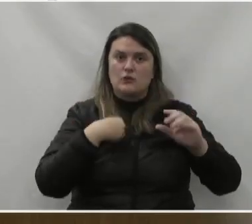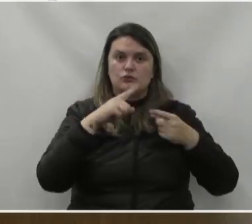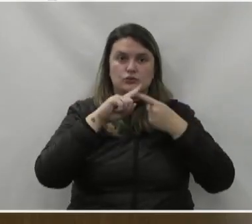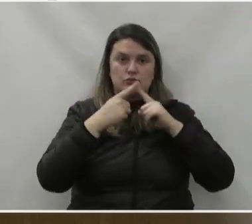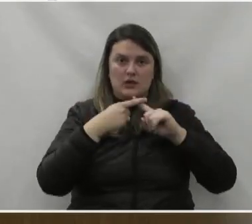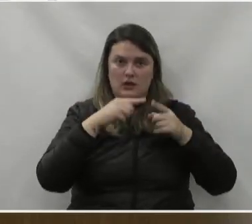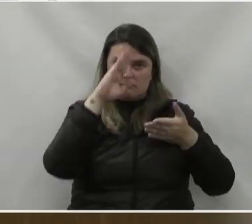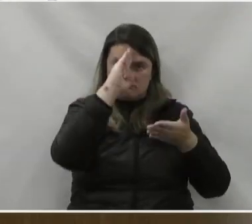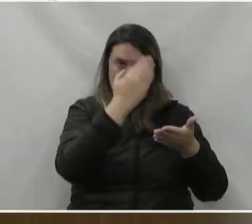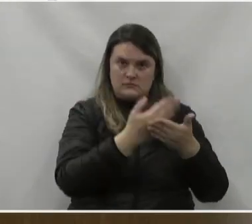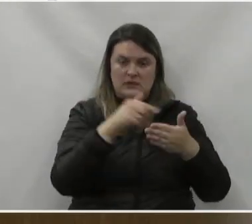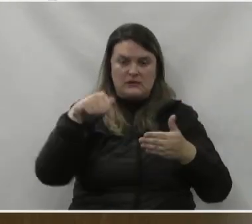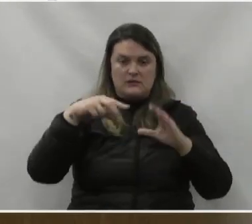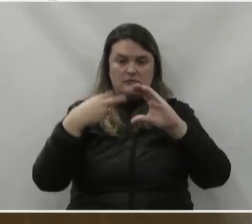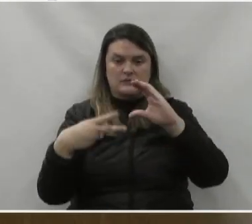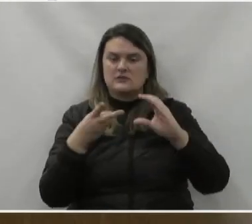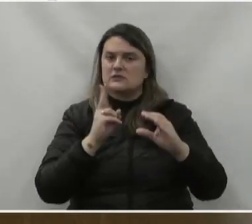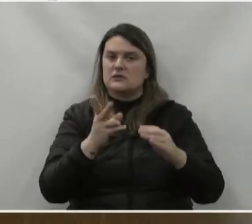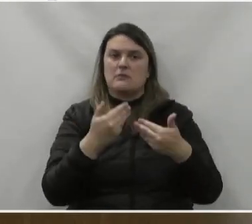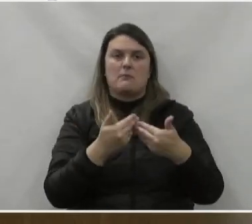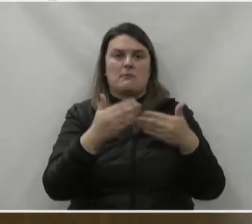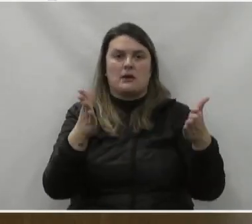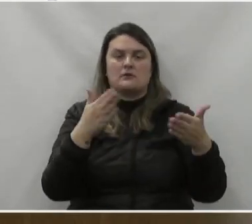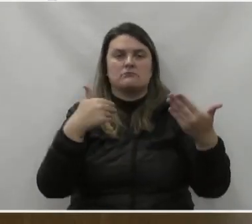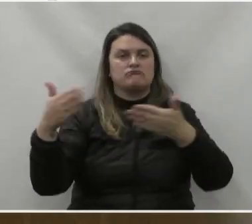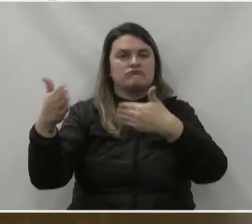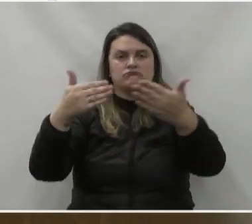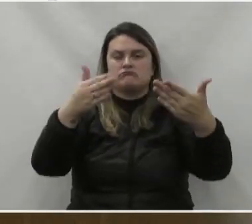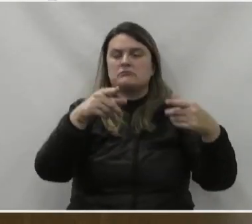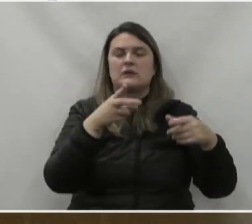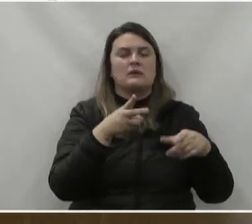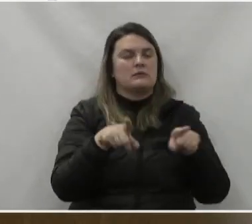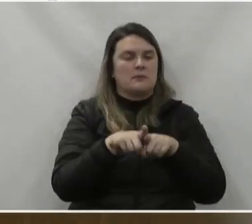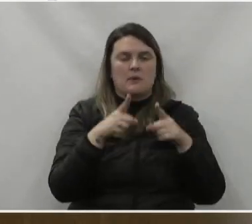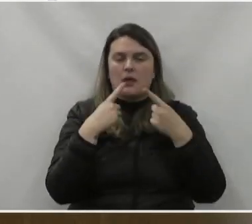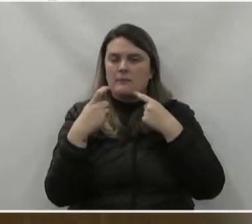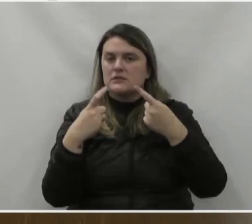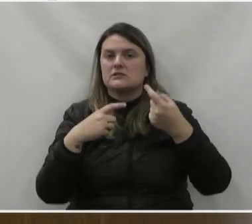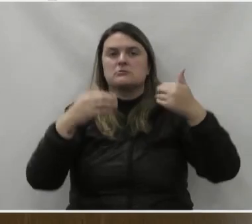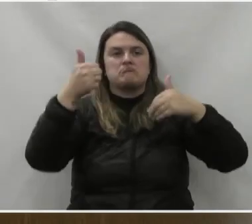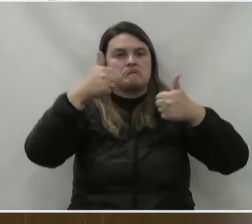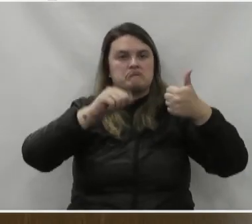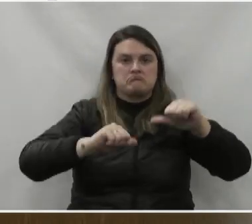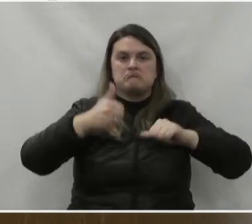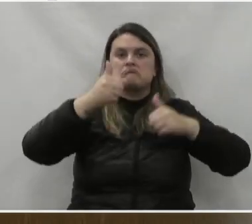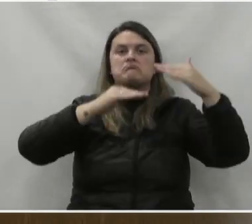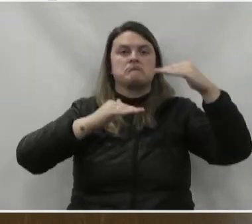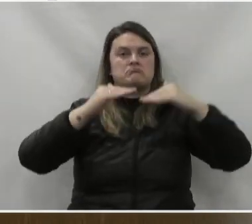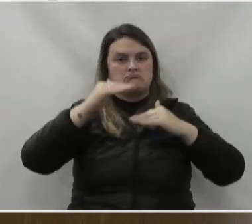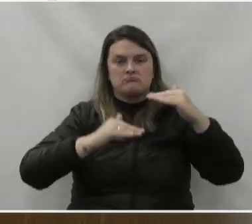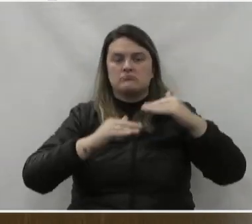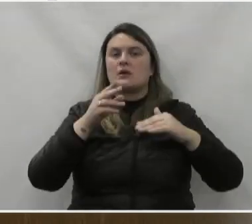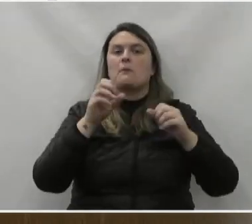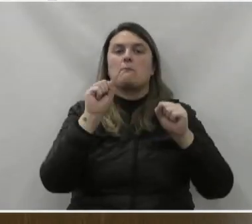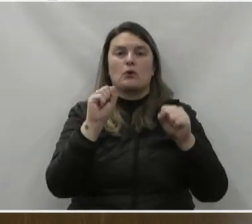A Câmara Municipal permanece aberta ao diálogo e à autocrítica, se houver inconformismo com uma decisão da mesa,